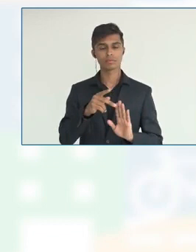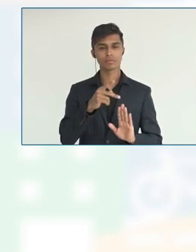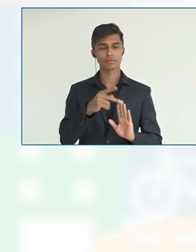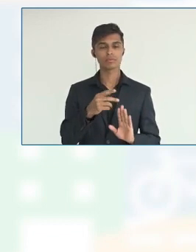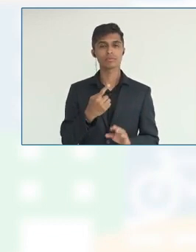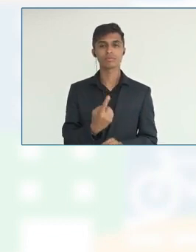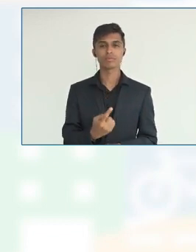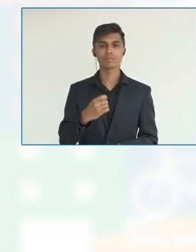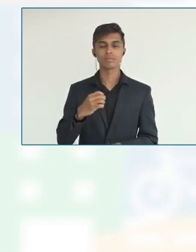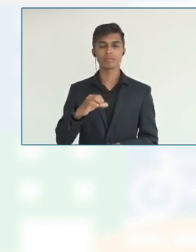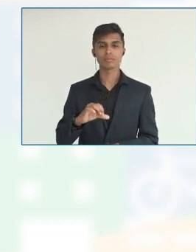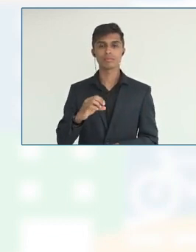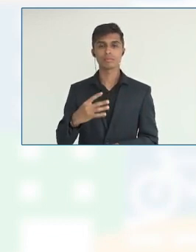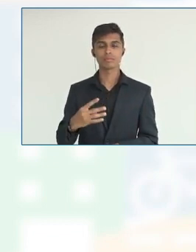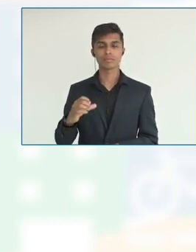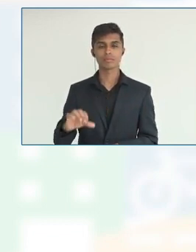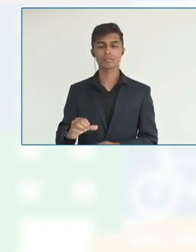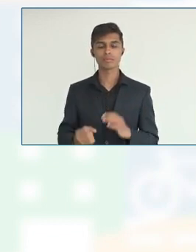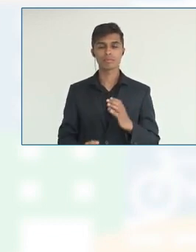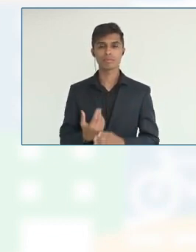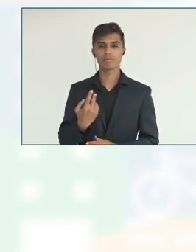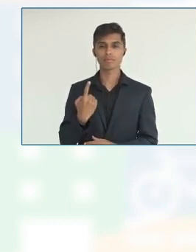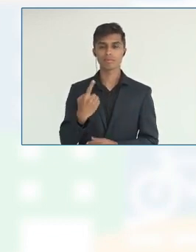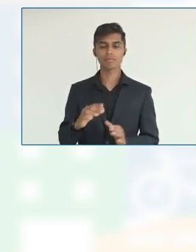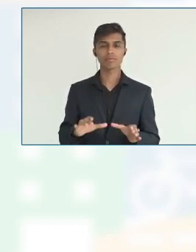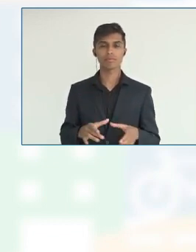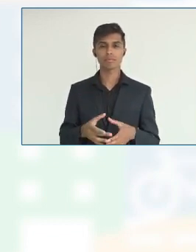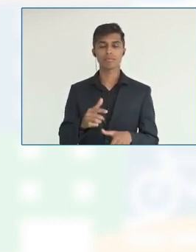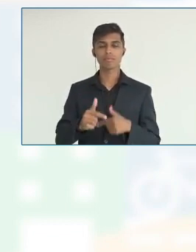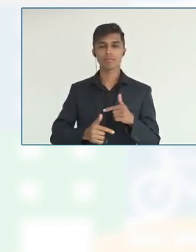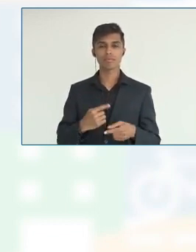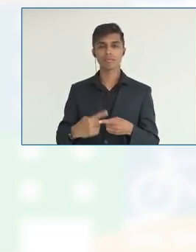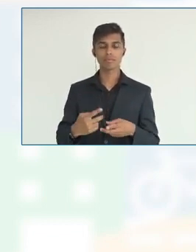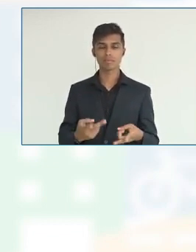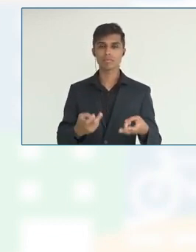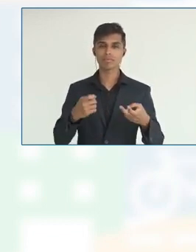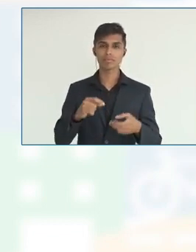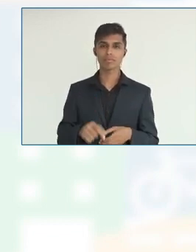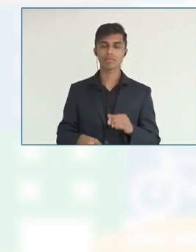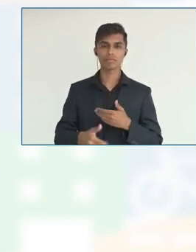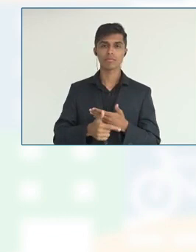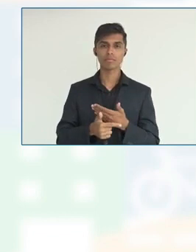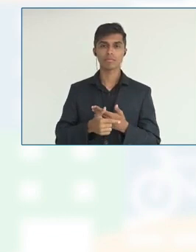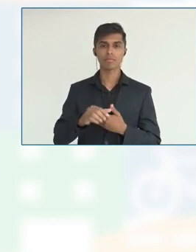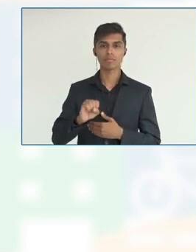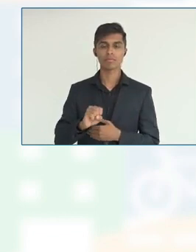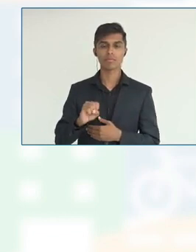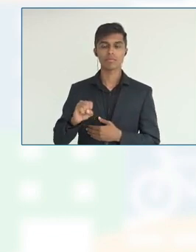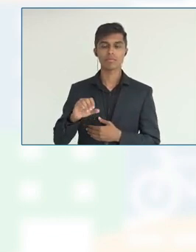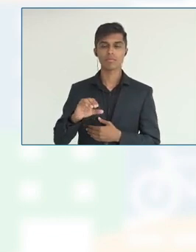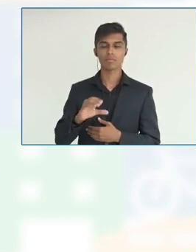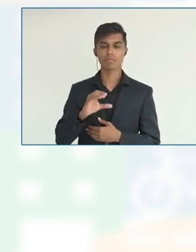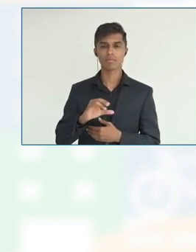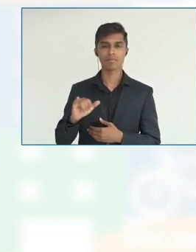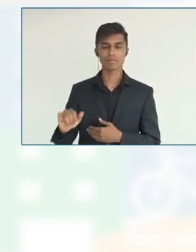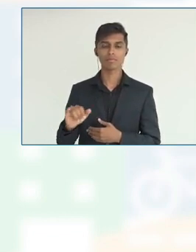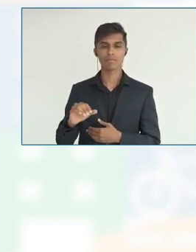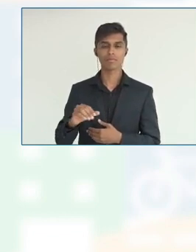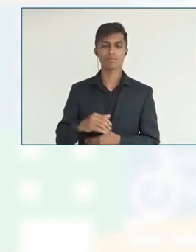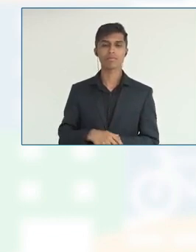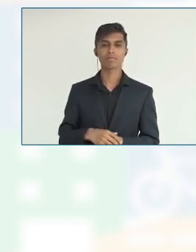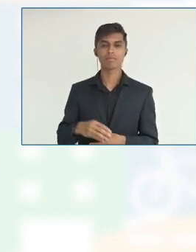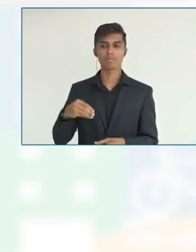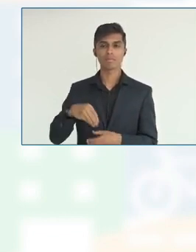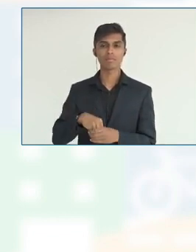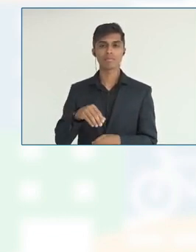1949, que criou um grupo de trabalho, porque se observou que o papel do CCI exclusivamente na assistência já